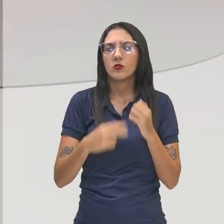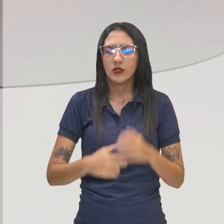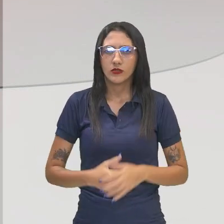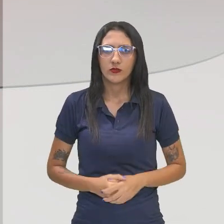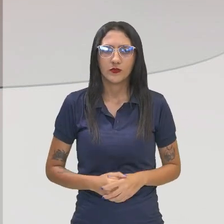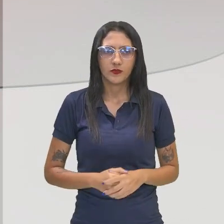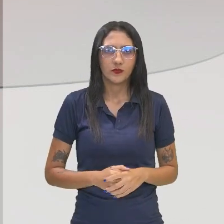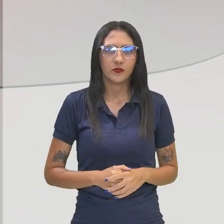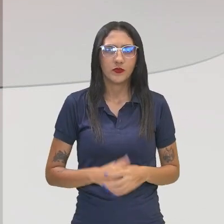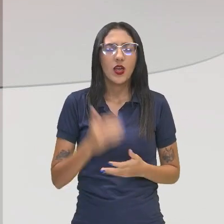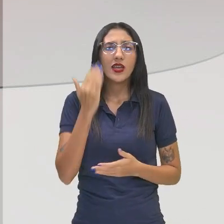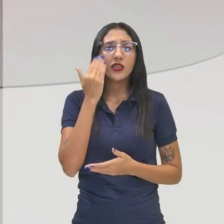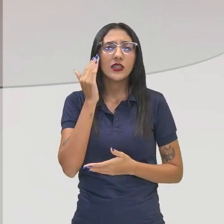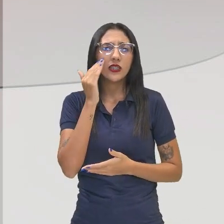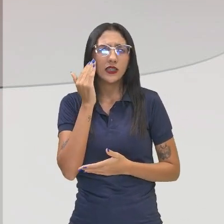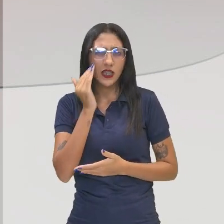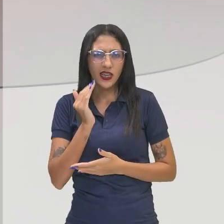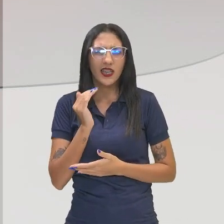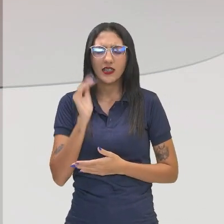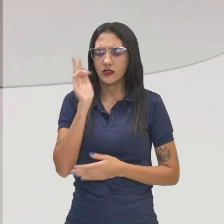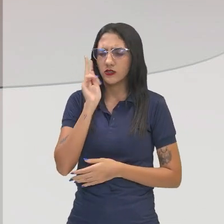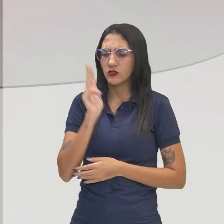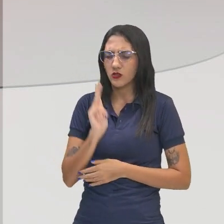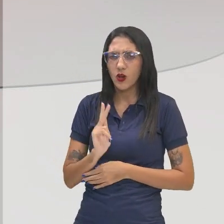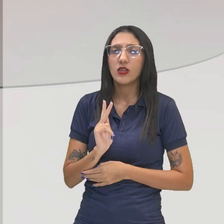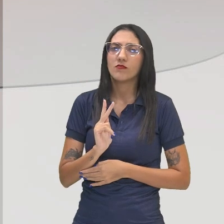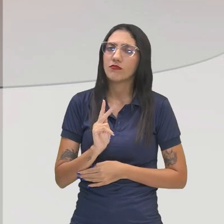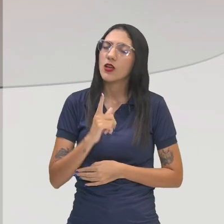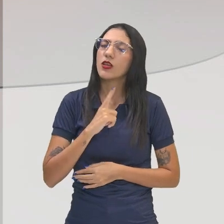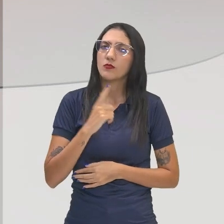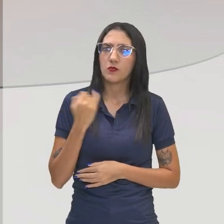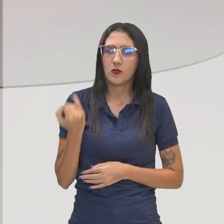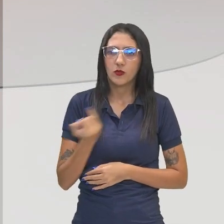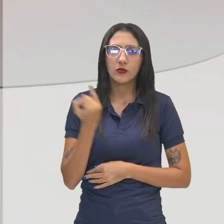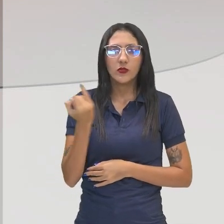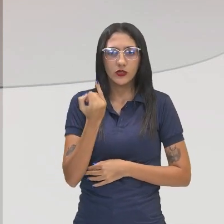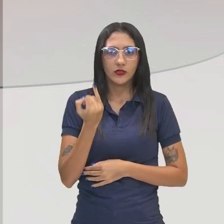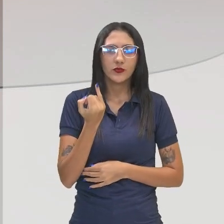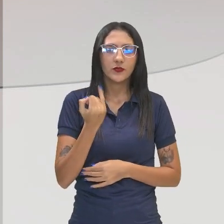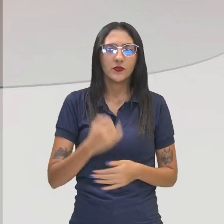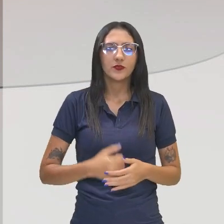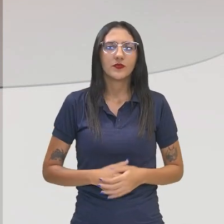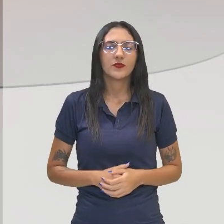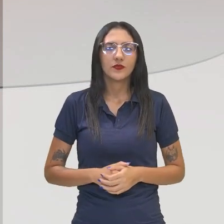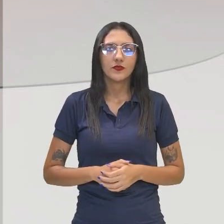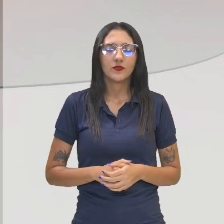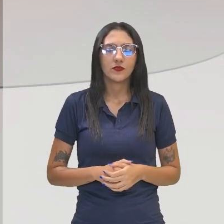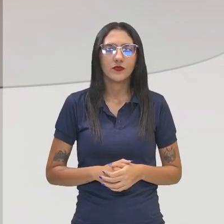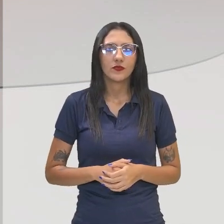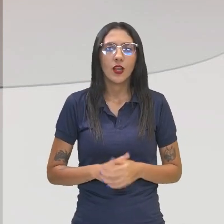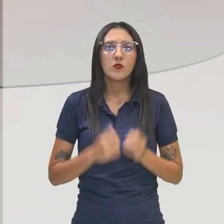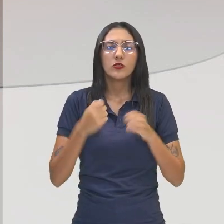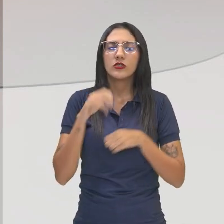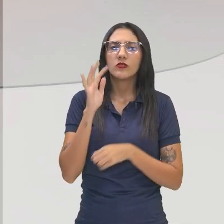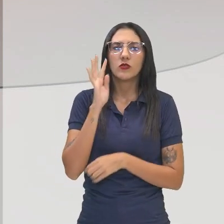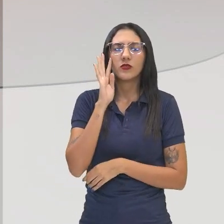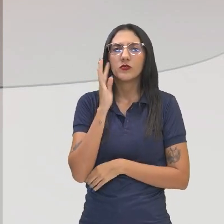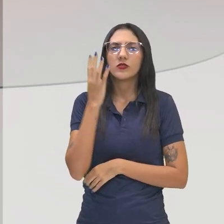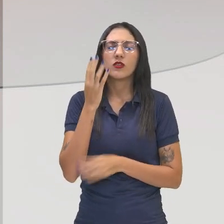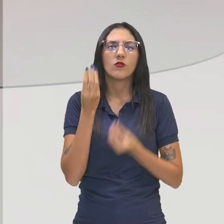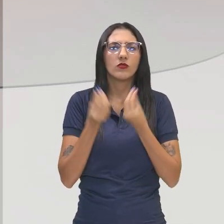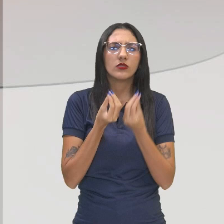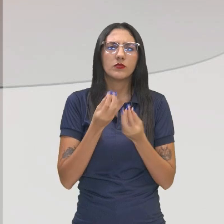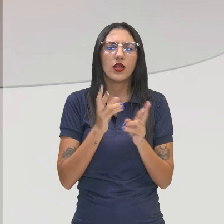Compreender justamente o tempo é essencial para compreender as relações